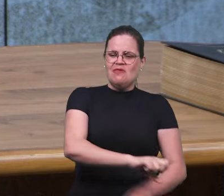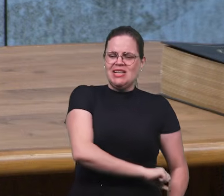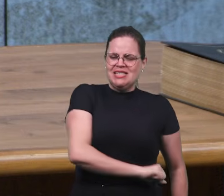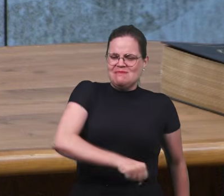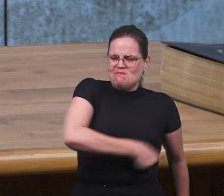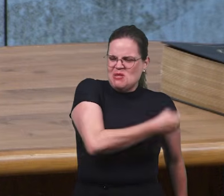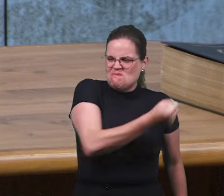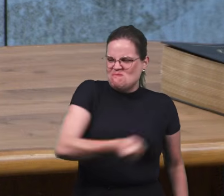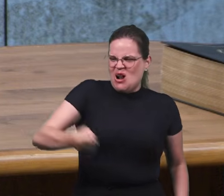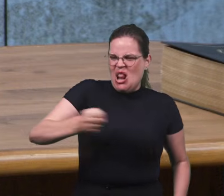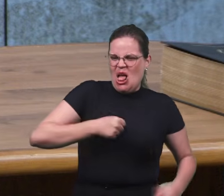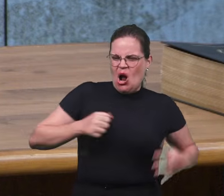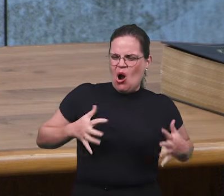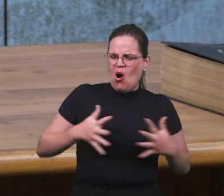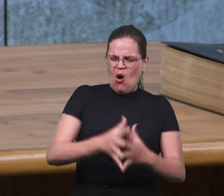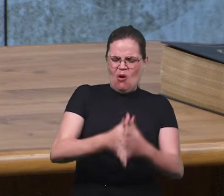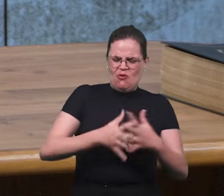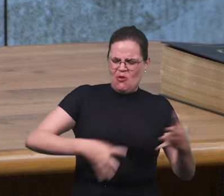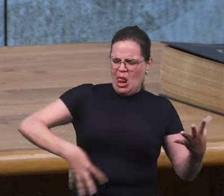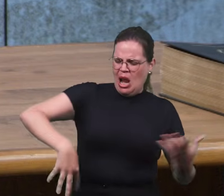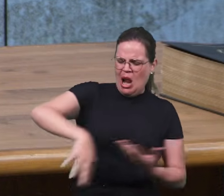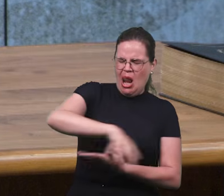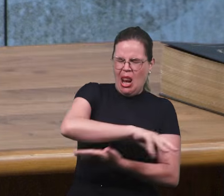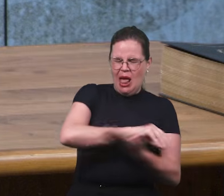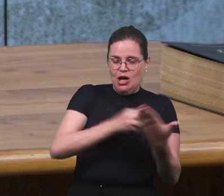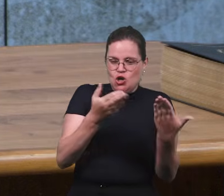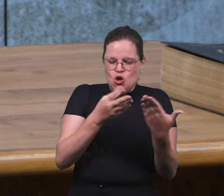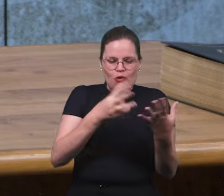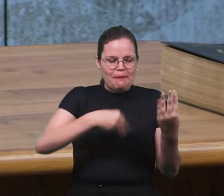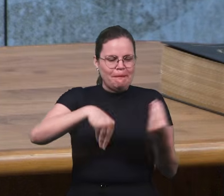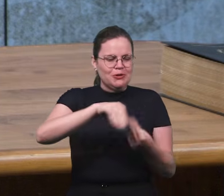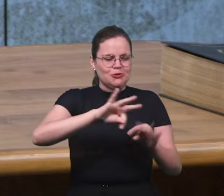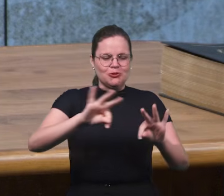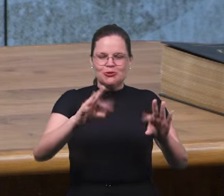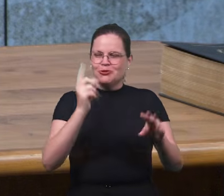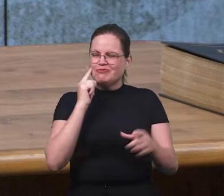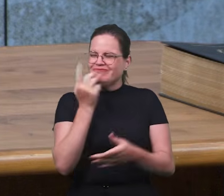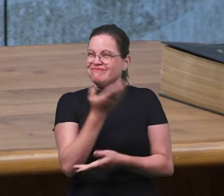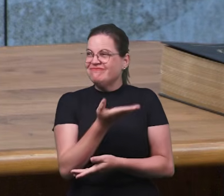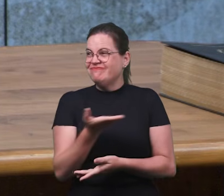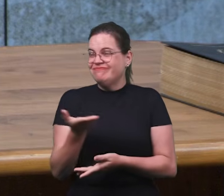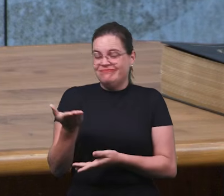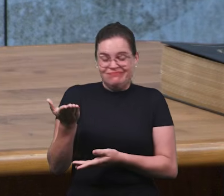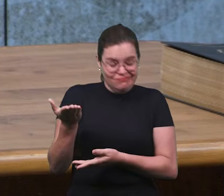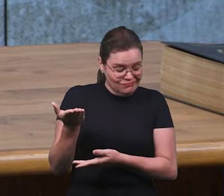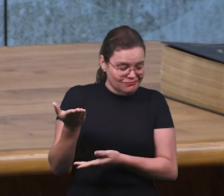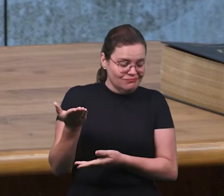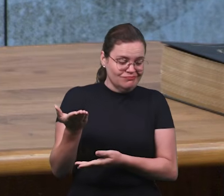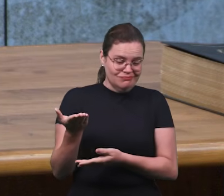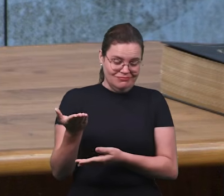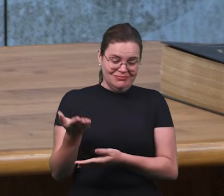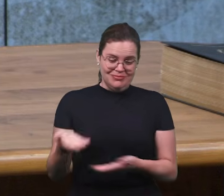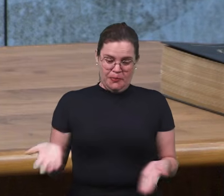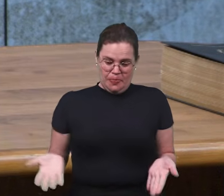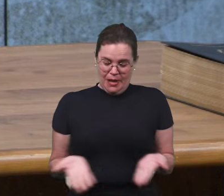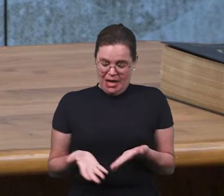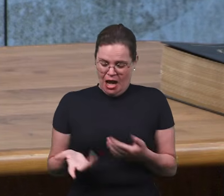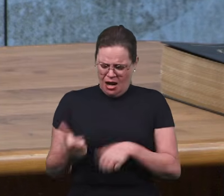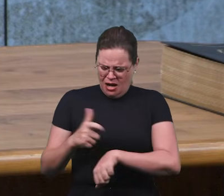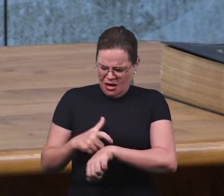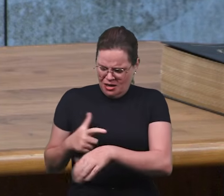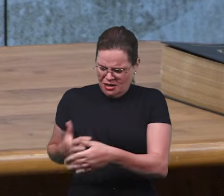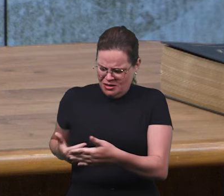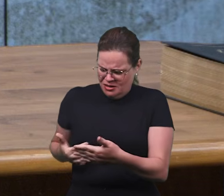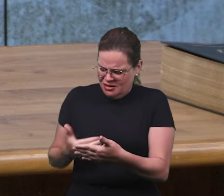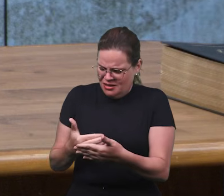e à confusão do rosto, como hoje se vê. E agora, como por um pequeno momento,